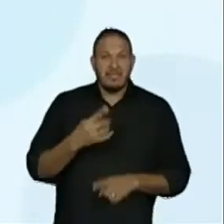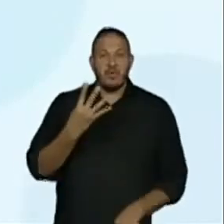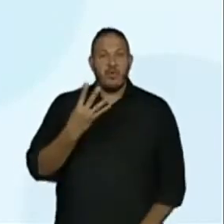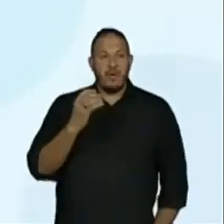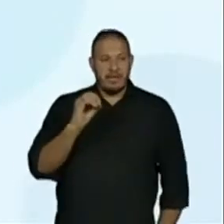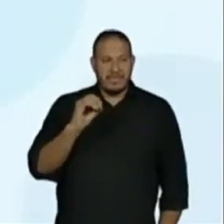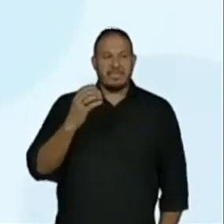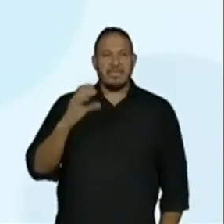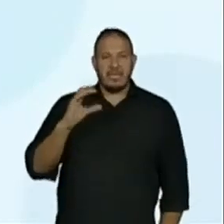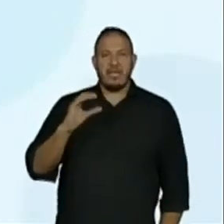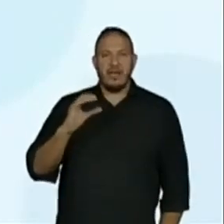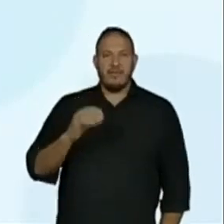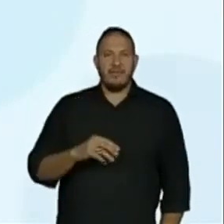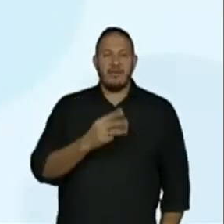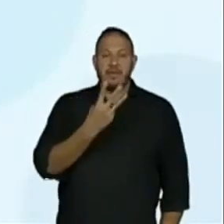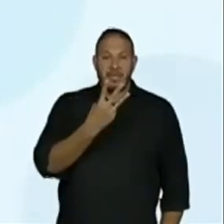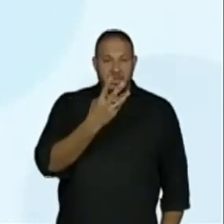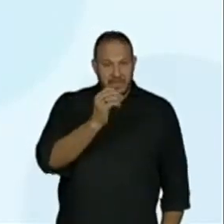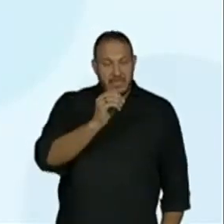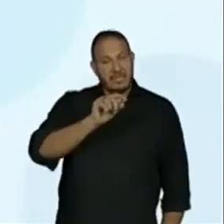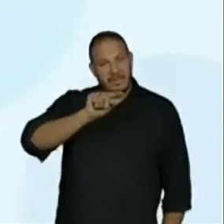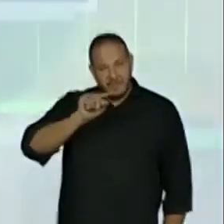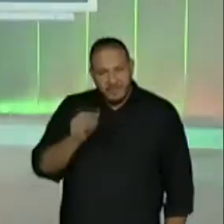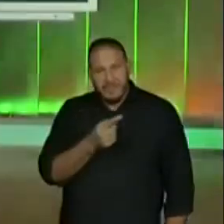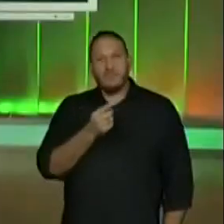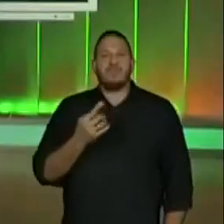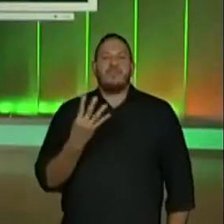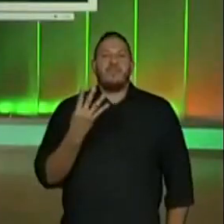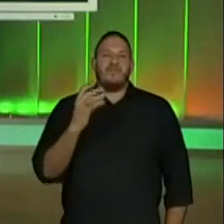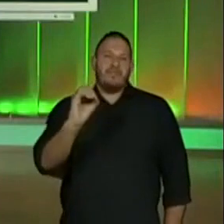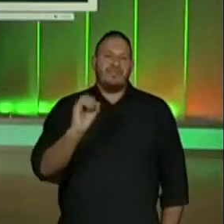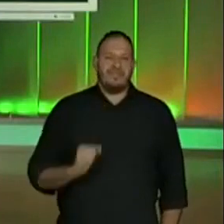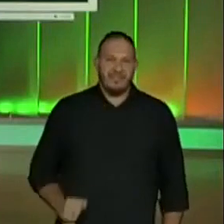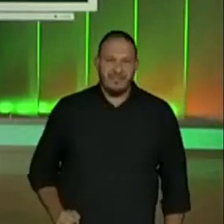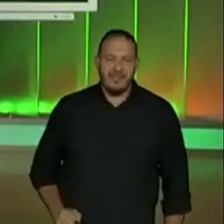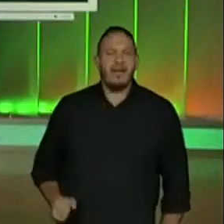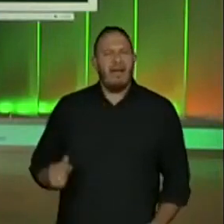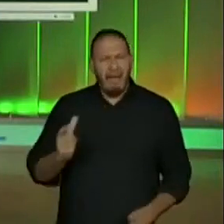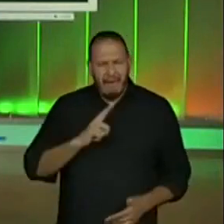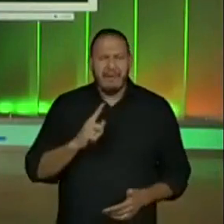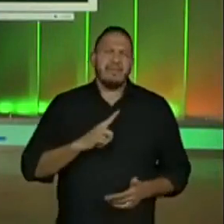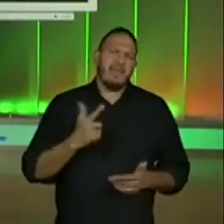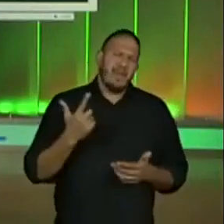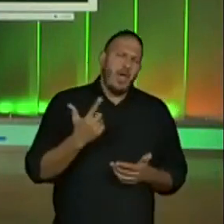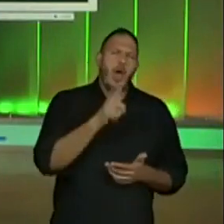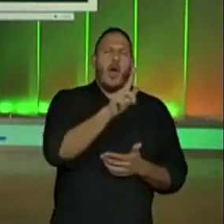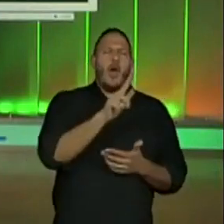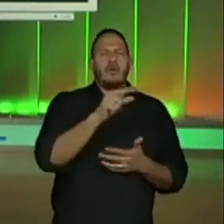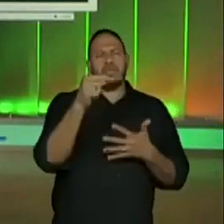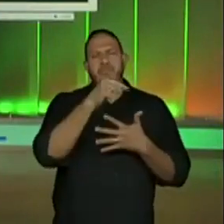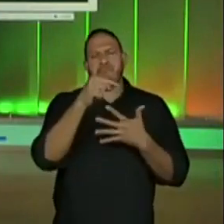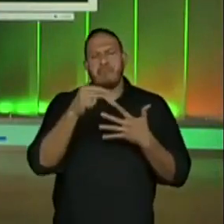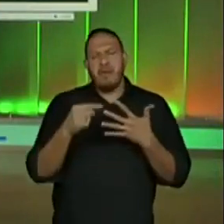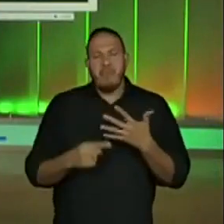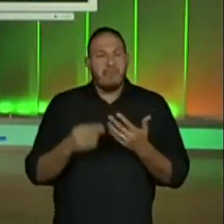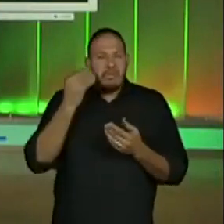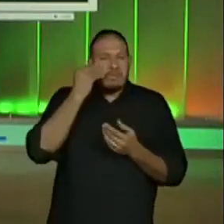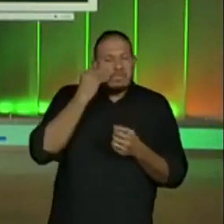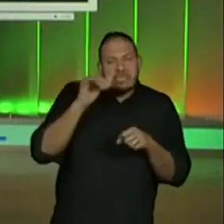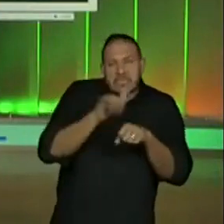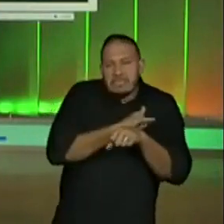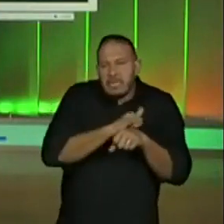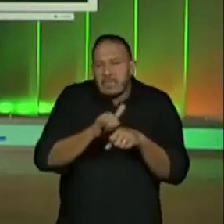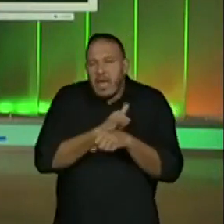R$30,40. Também encontrei o resultado. E aí, tem uma série de outras maneiras de fazer esse